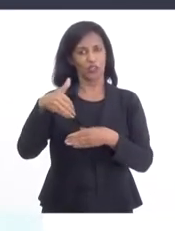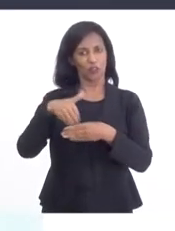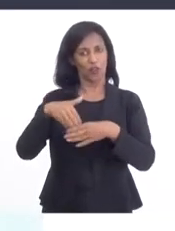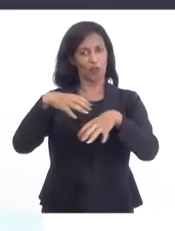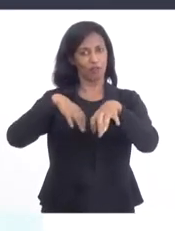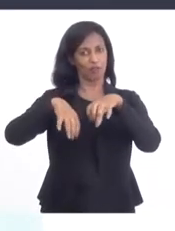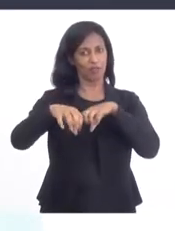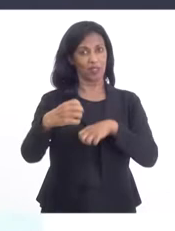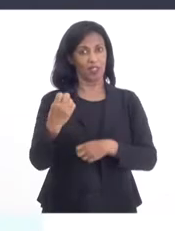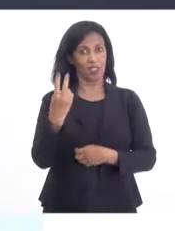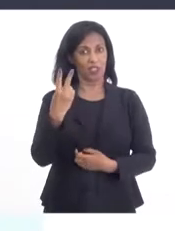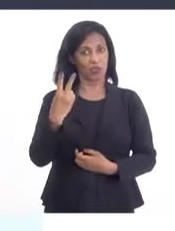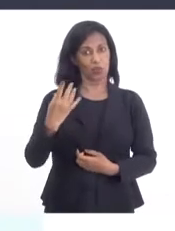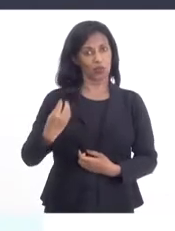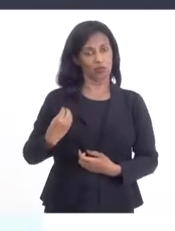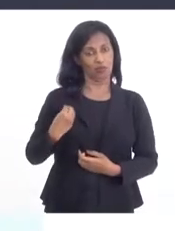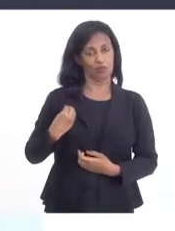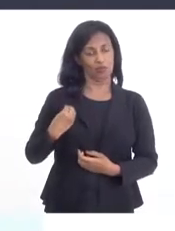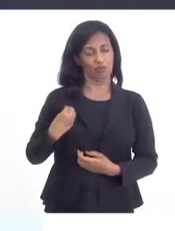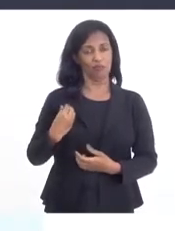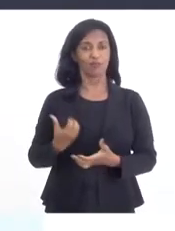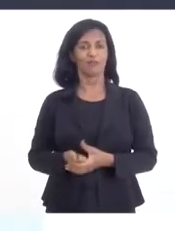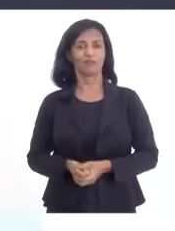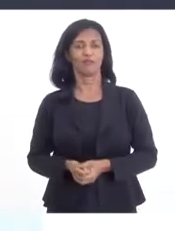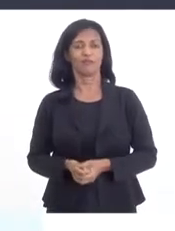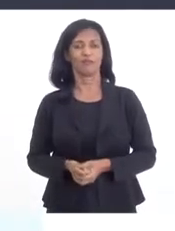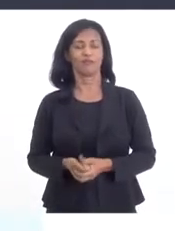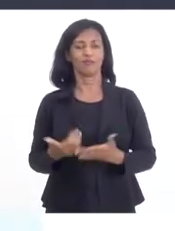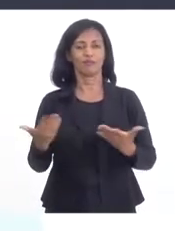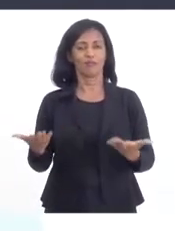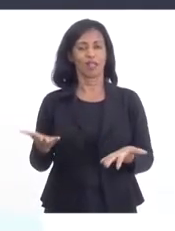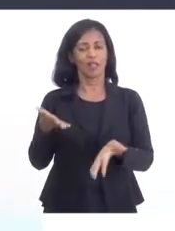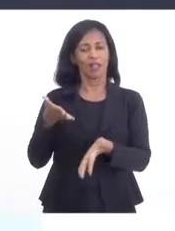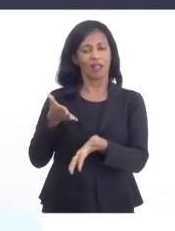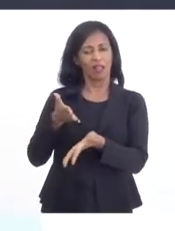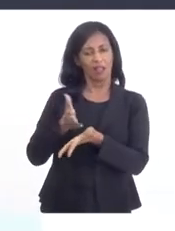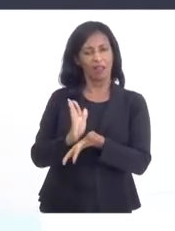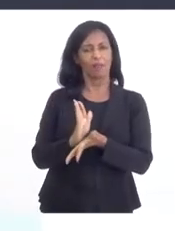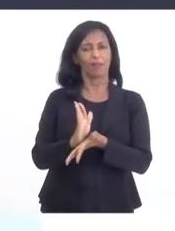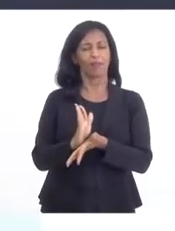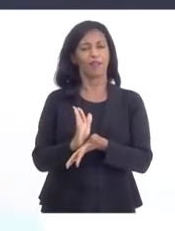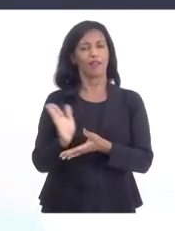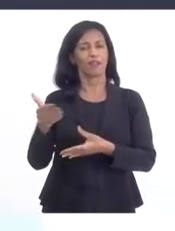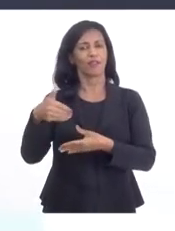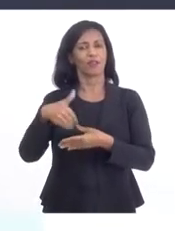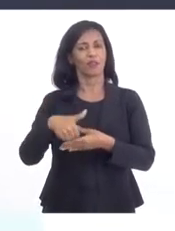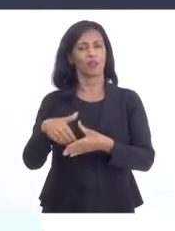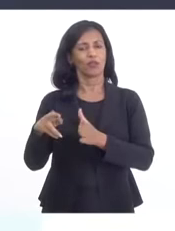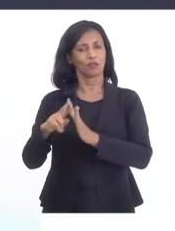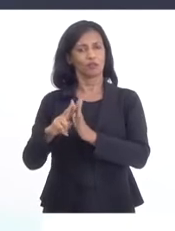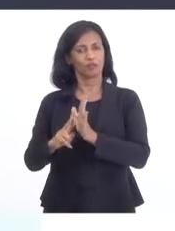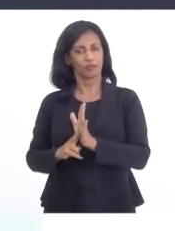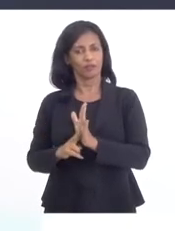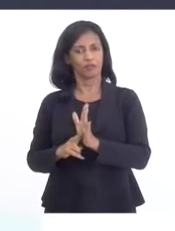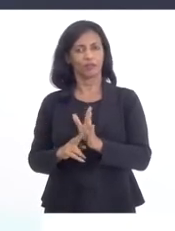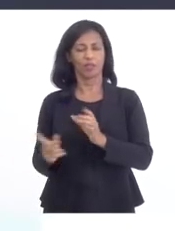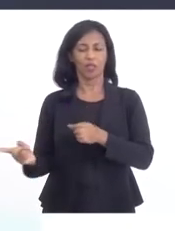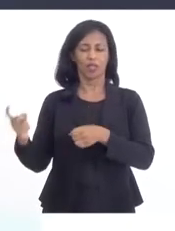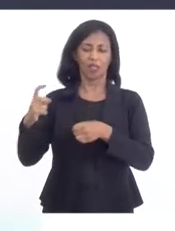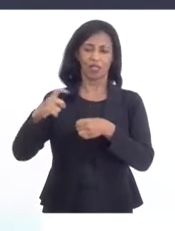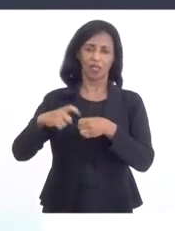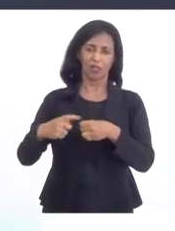remotos e 2 presenciais, está aprovado o voto do relator.